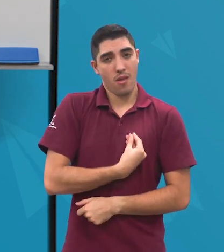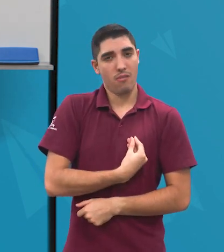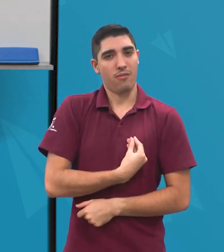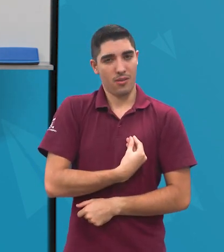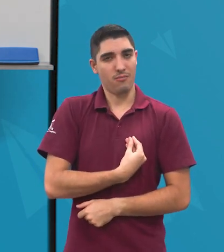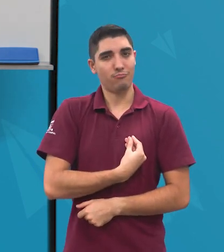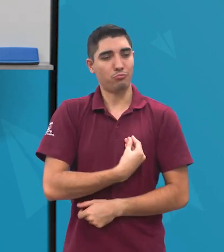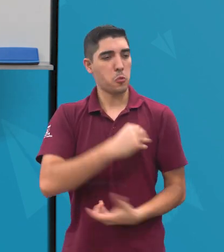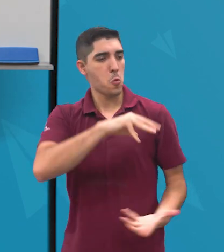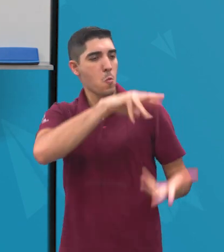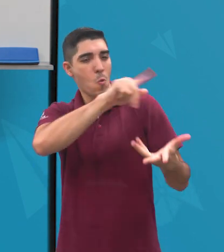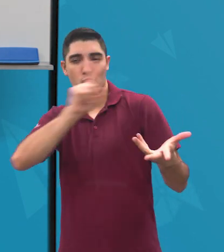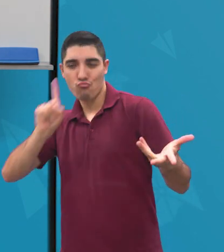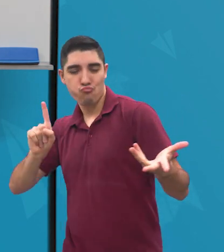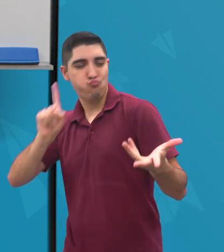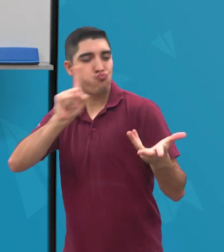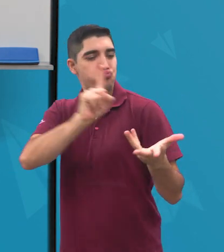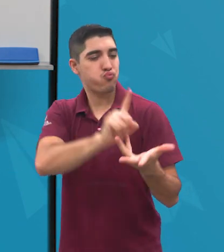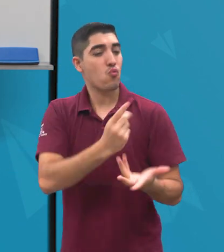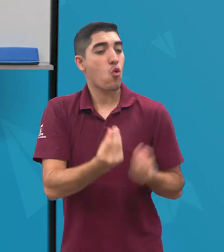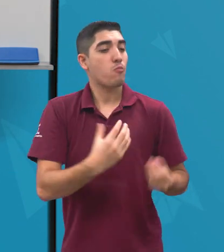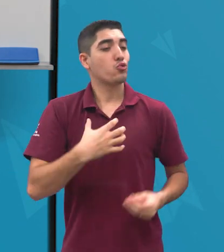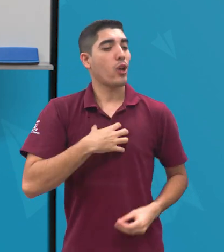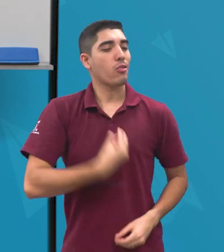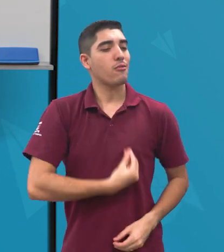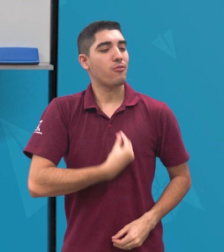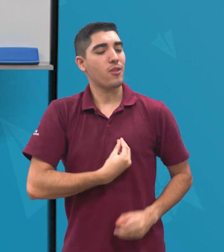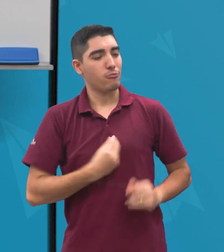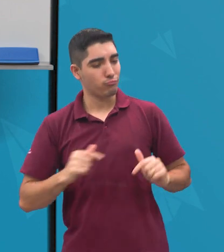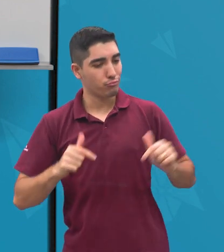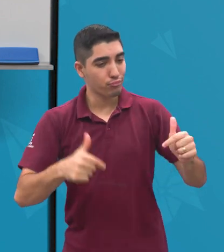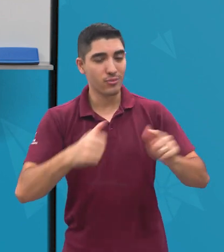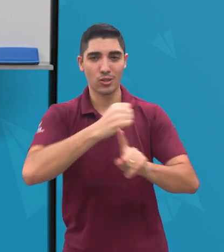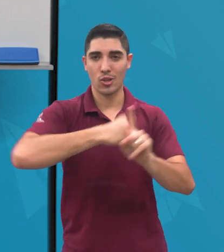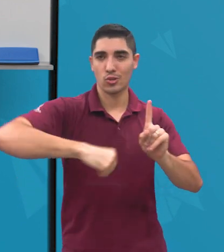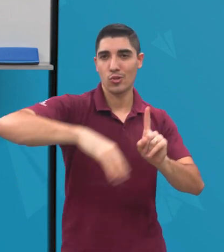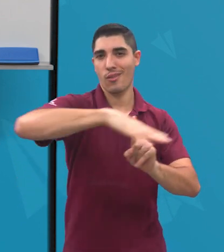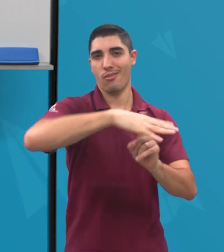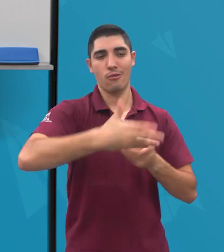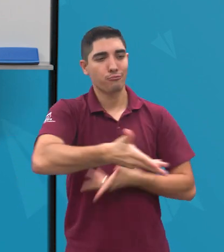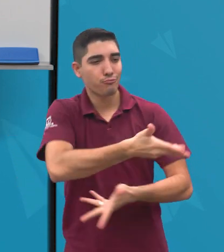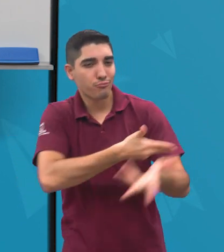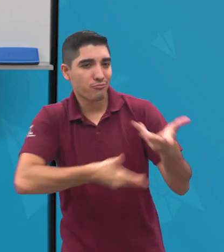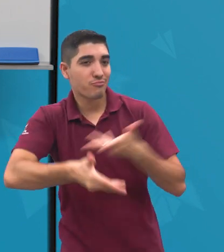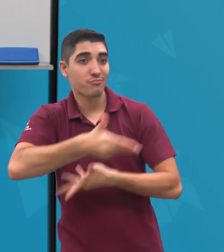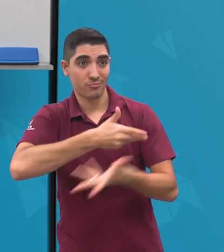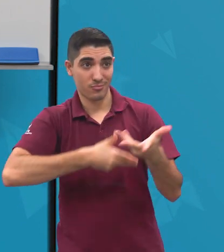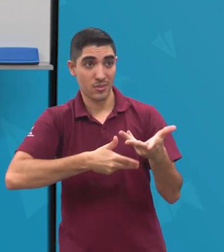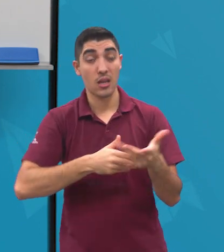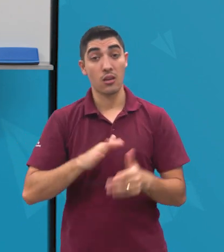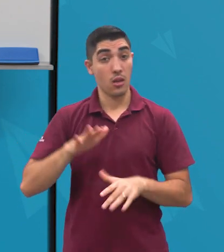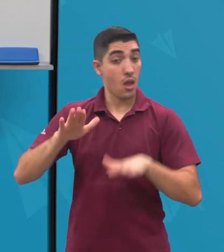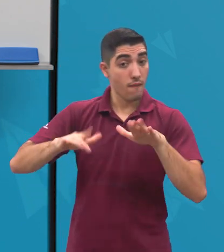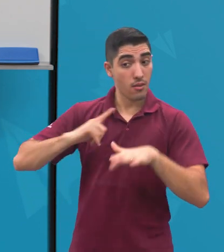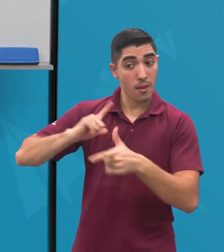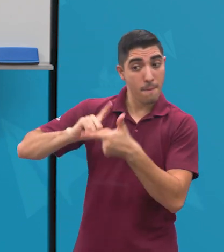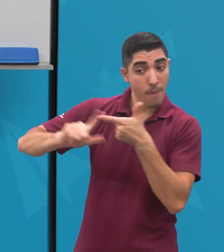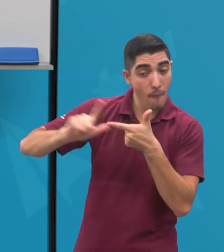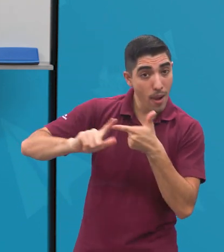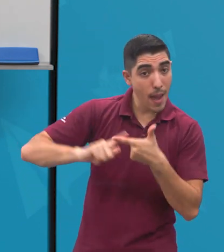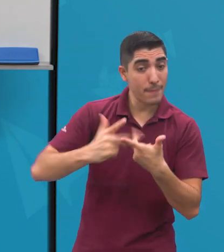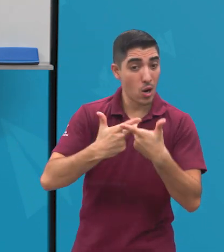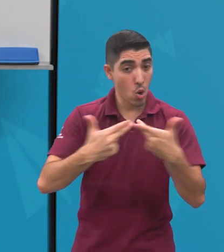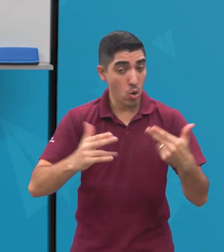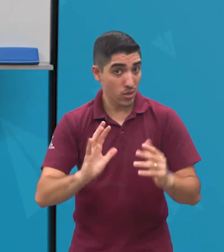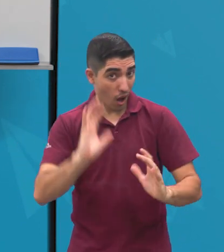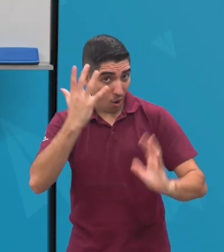está na vida e precisa resolver os problemas que a vida nos coloca no dia a dia,